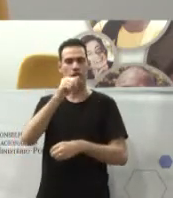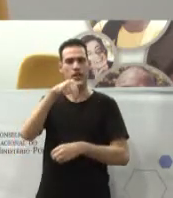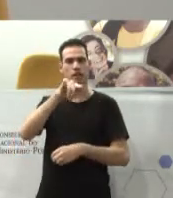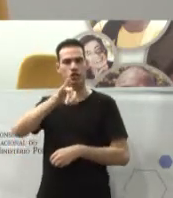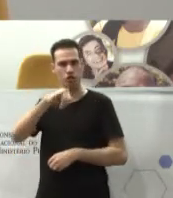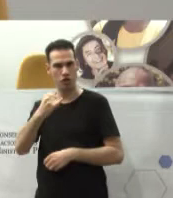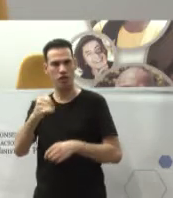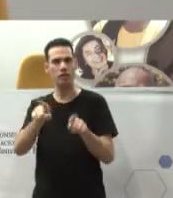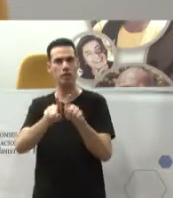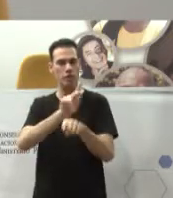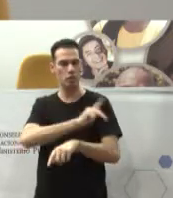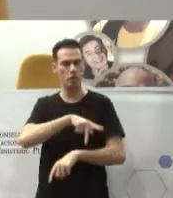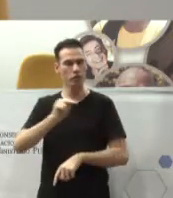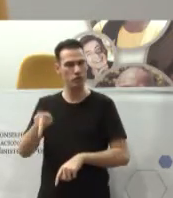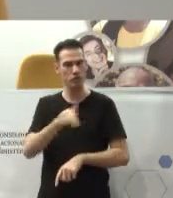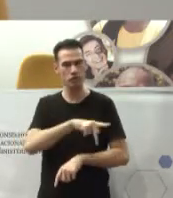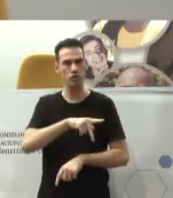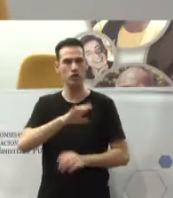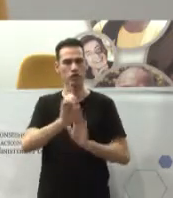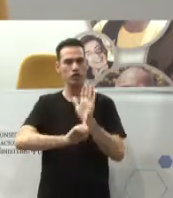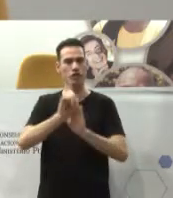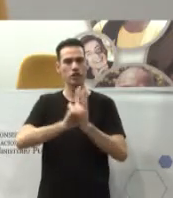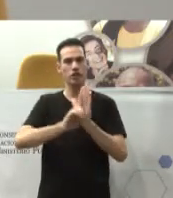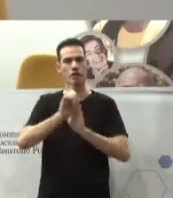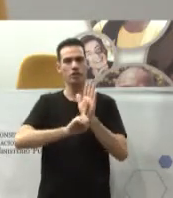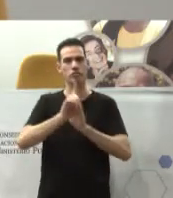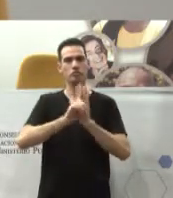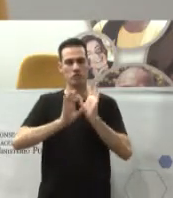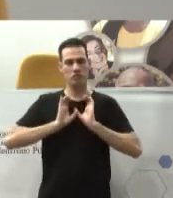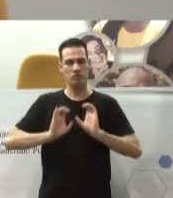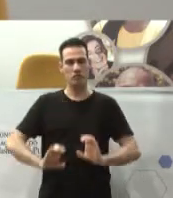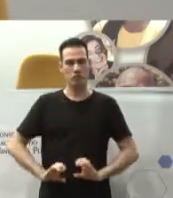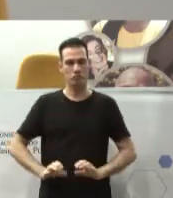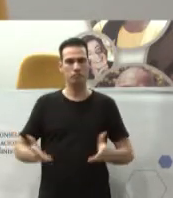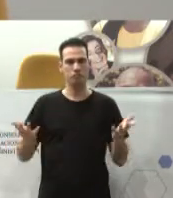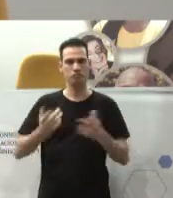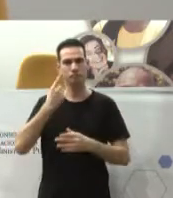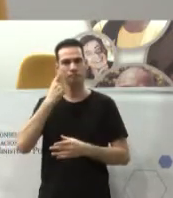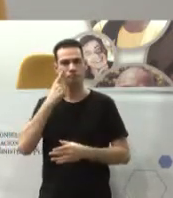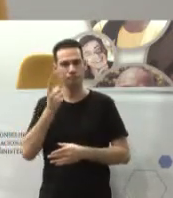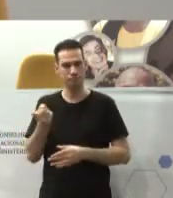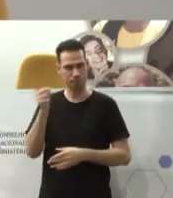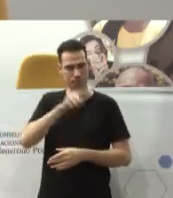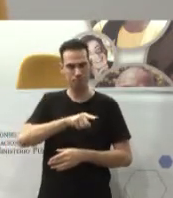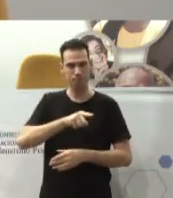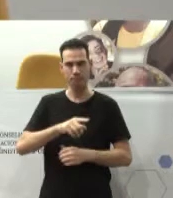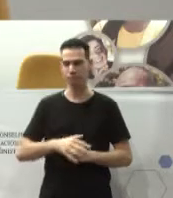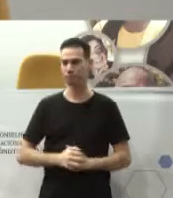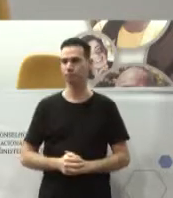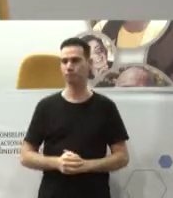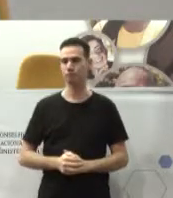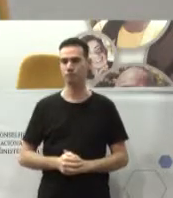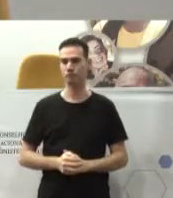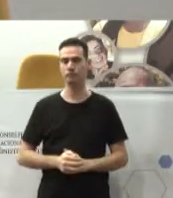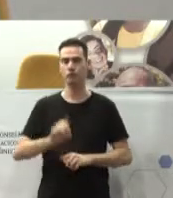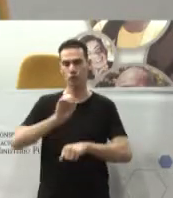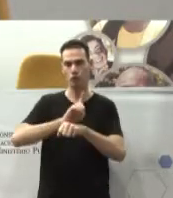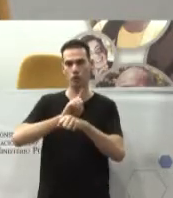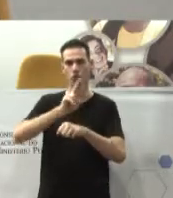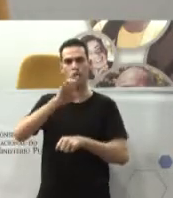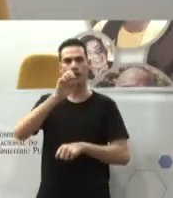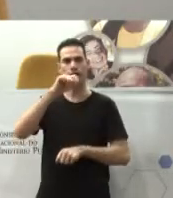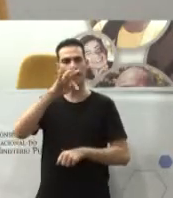professor de Direito Processual Civil. E vamos iniciando aqui com a fala do Dr. Renato